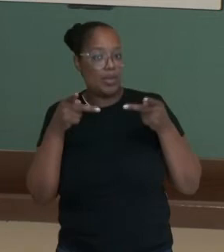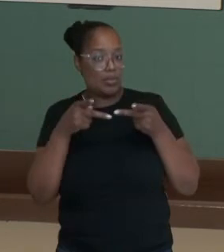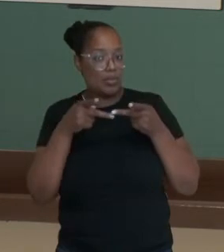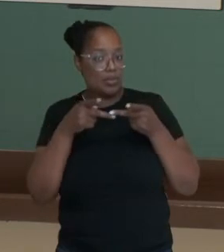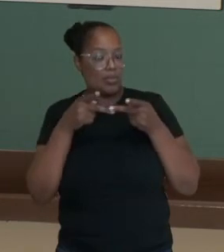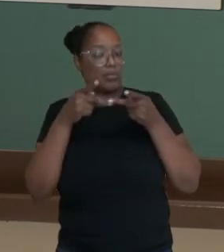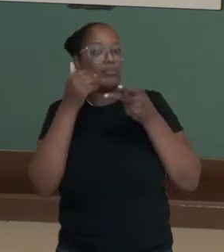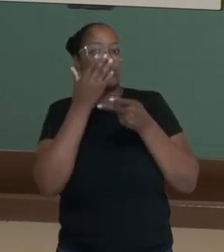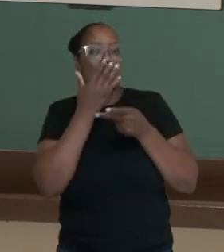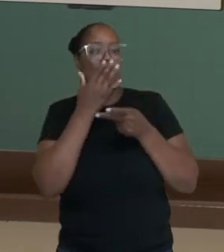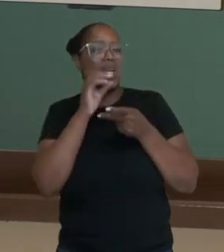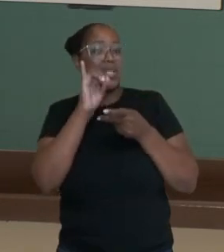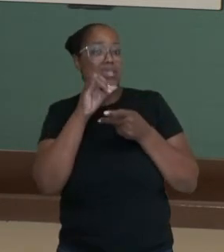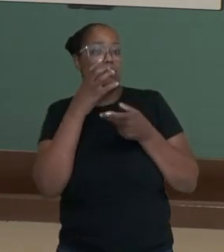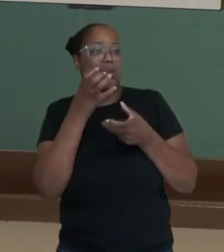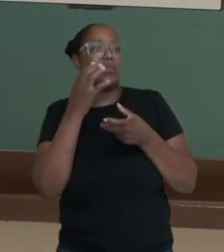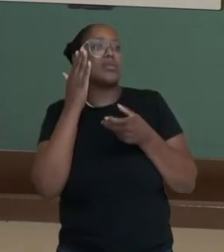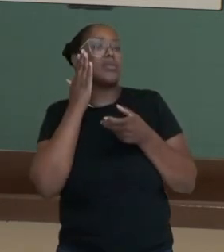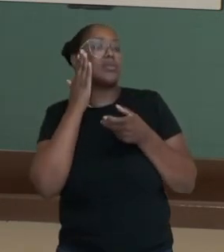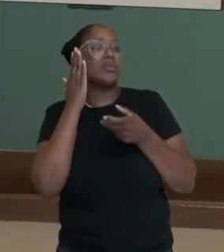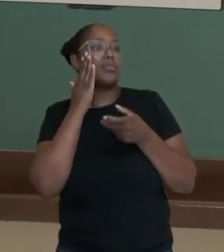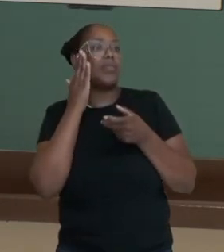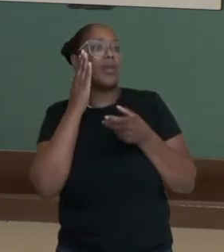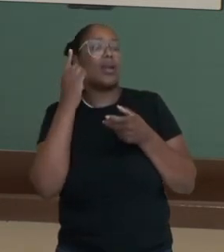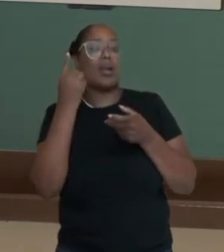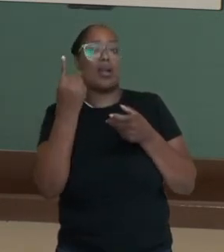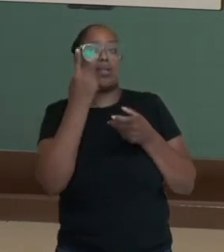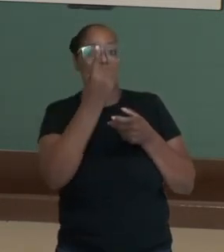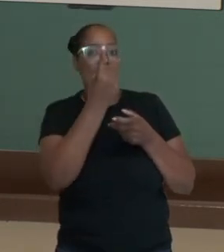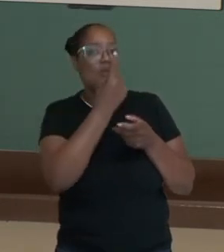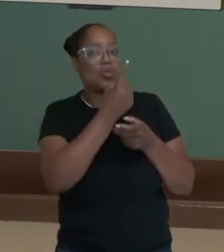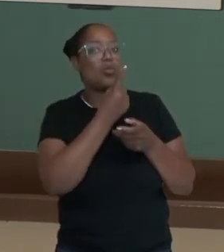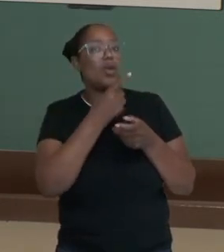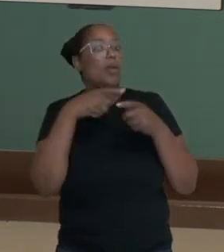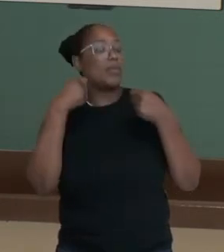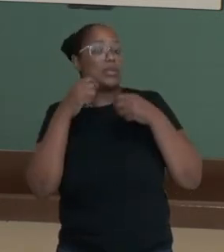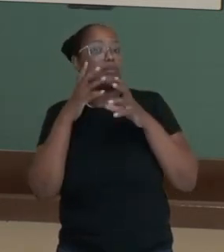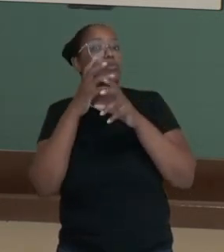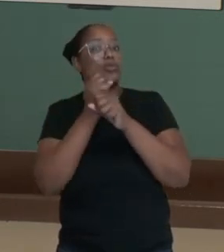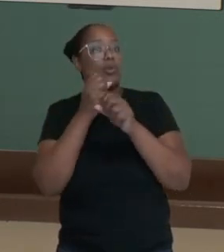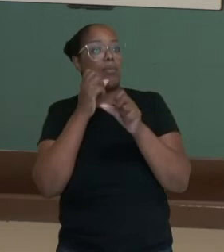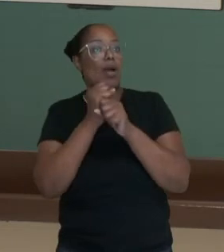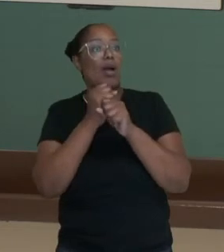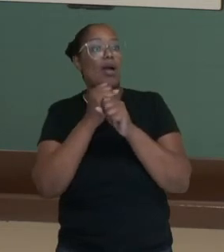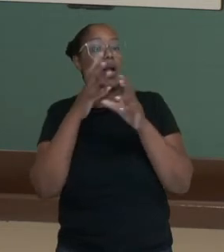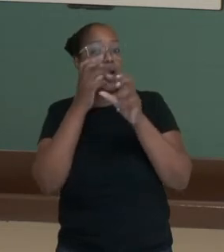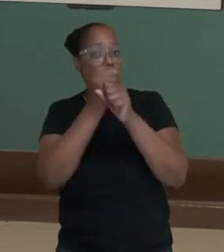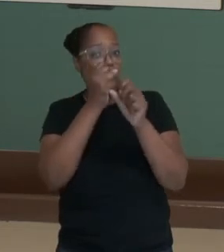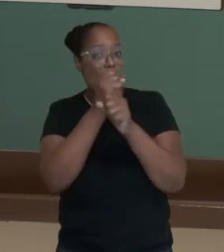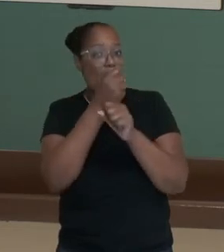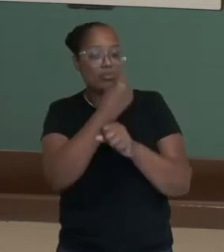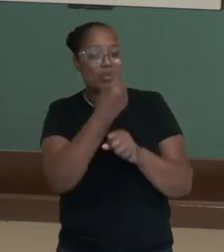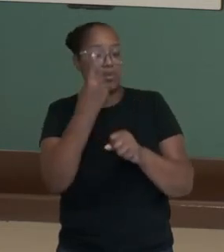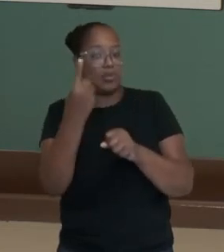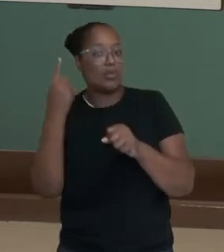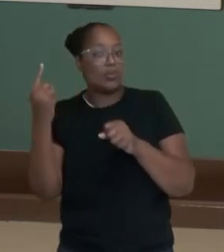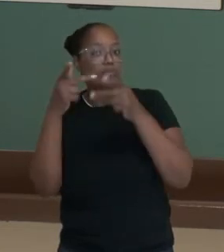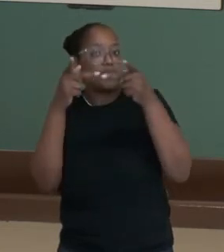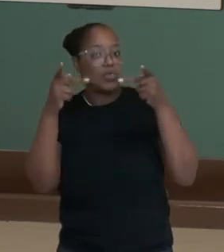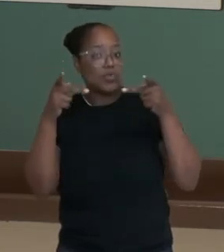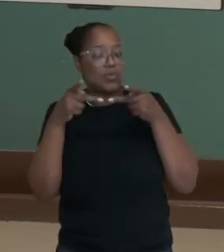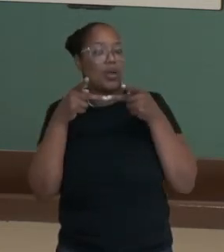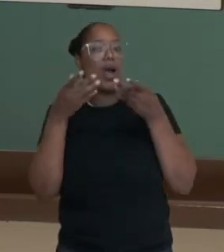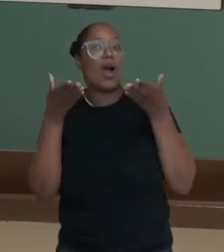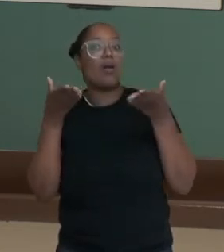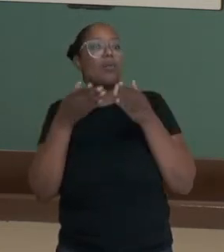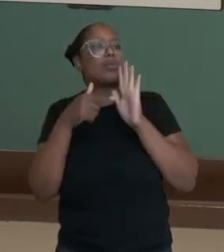quisesse saber a área de cada um deles, se eu soubesse o ângulo interno do setor, eu poderia calcular cada uma das áreas. Veja o